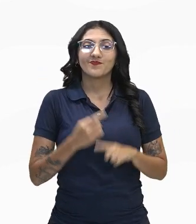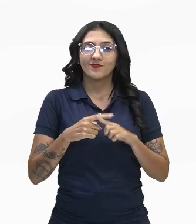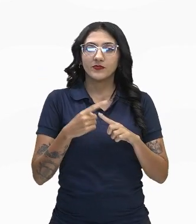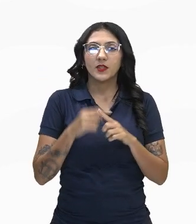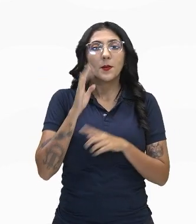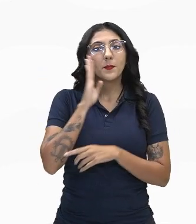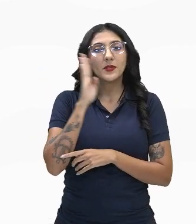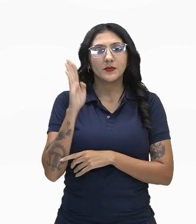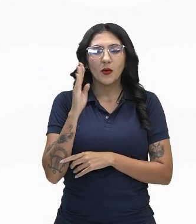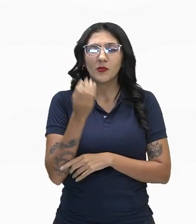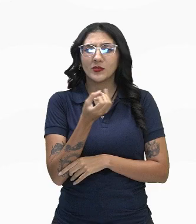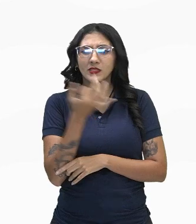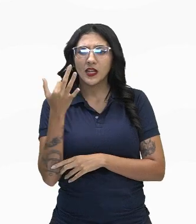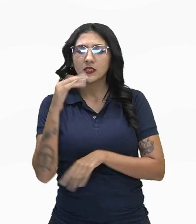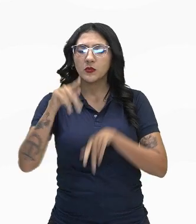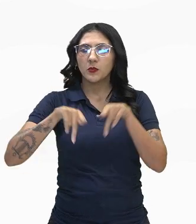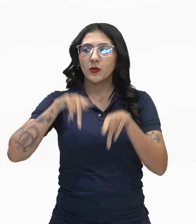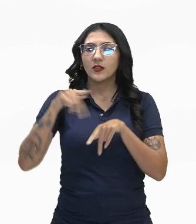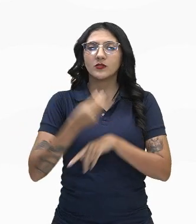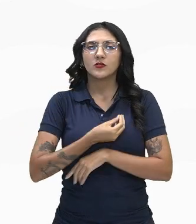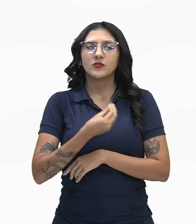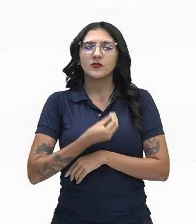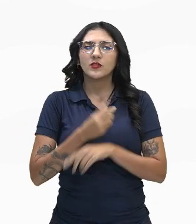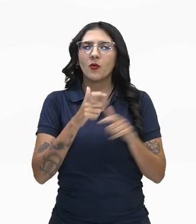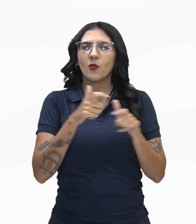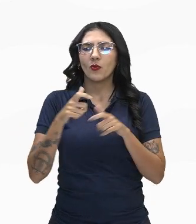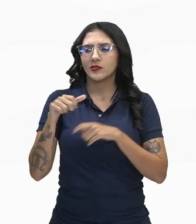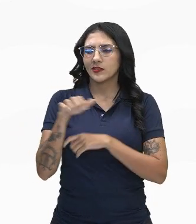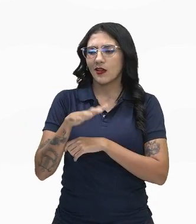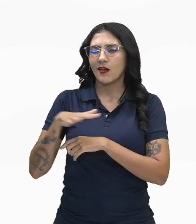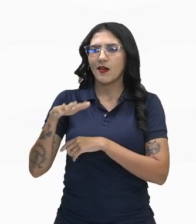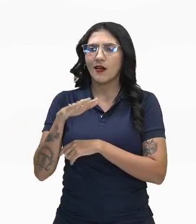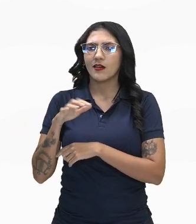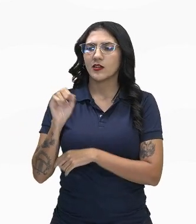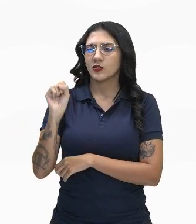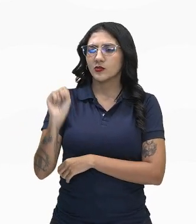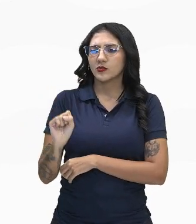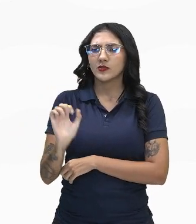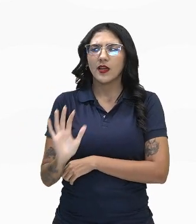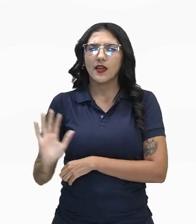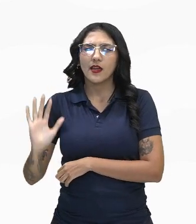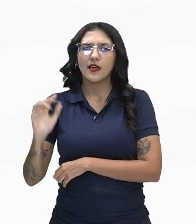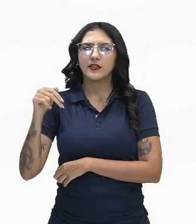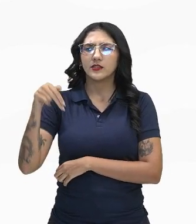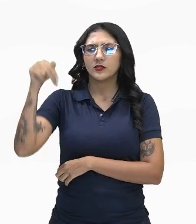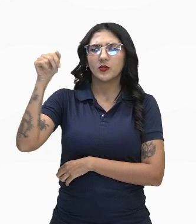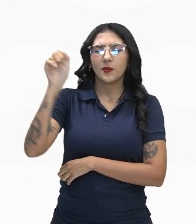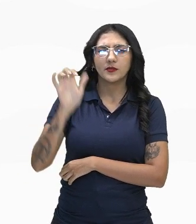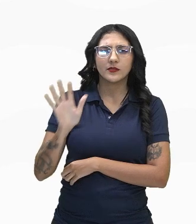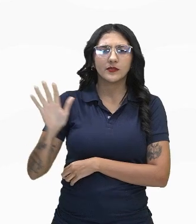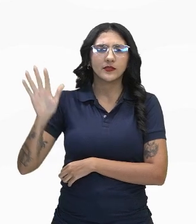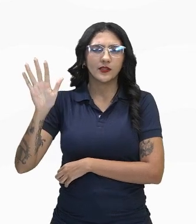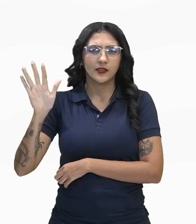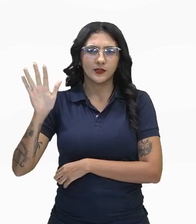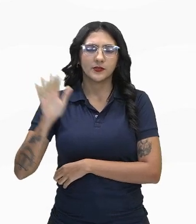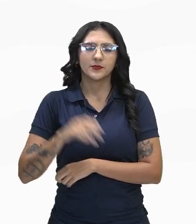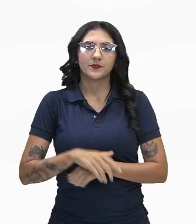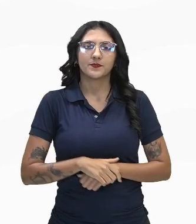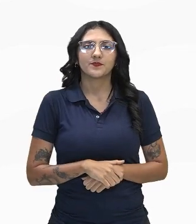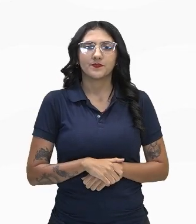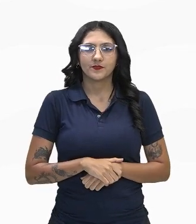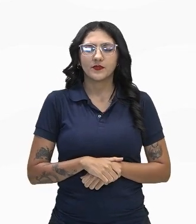quantidade de pessoas estava habitando onde? No litoral, né? Pegando a parte do Nordeste, Sudeste e Sul. Já a